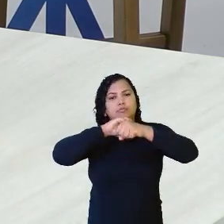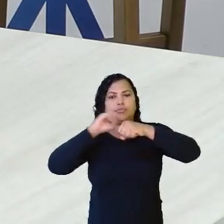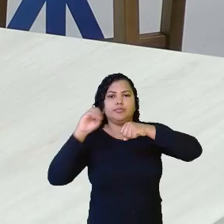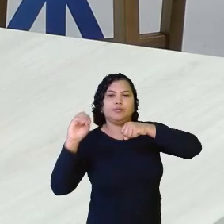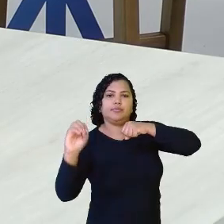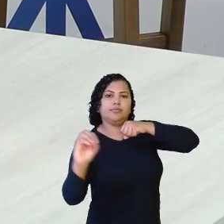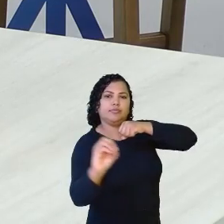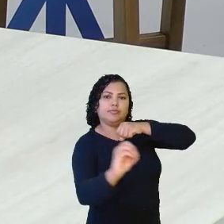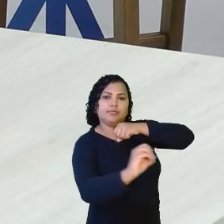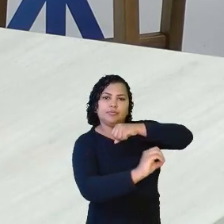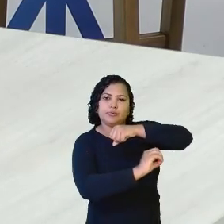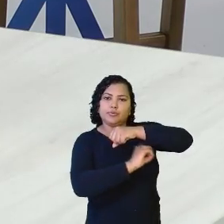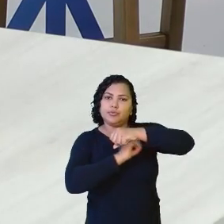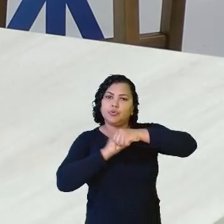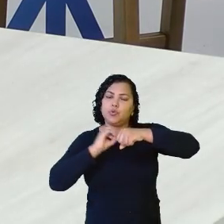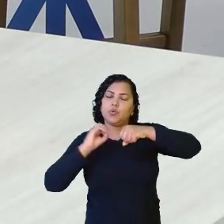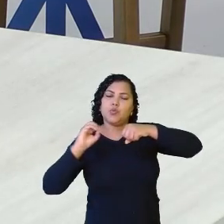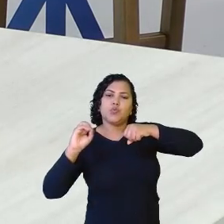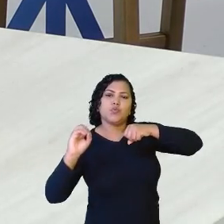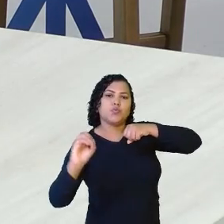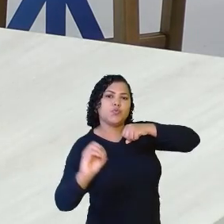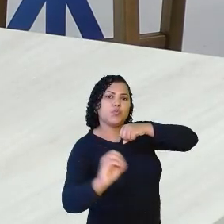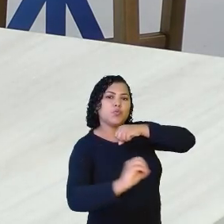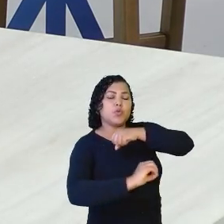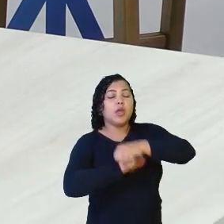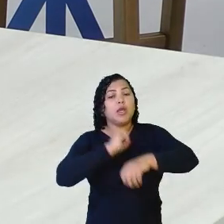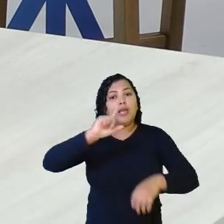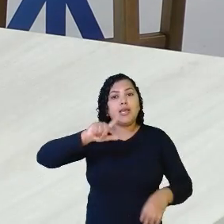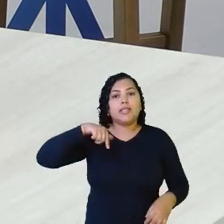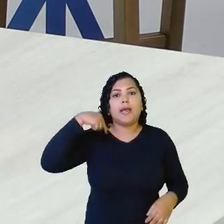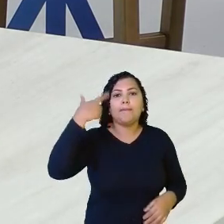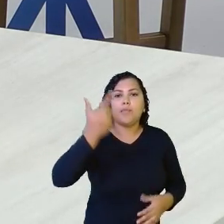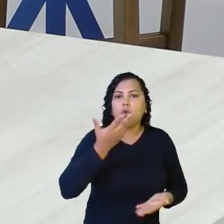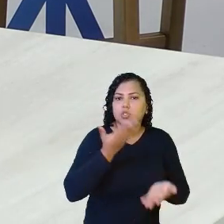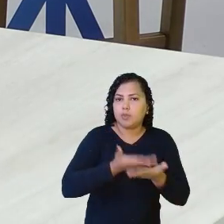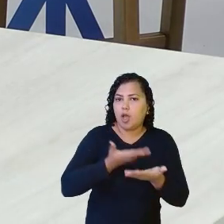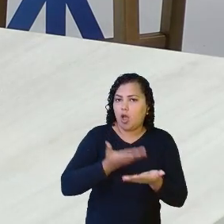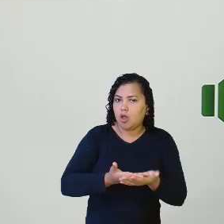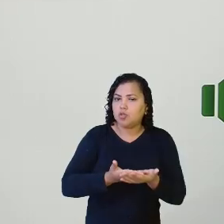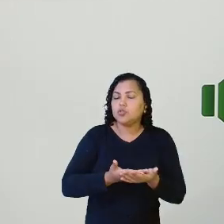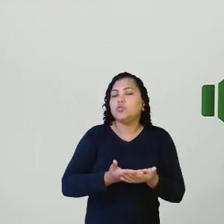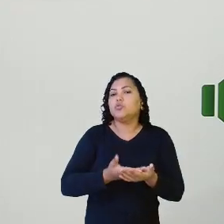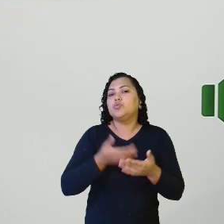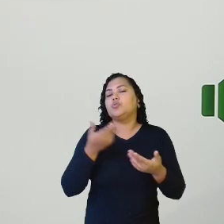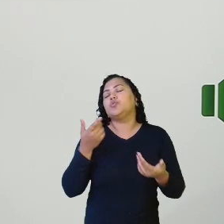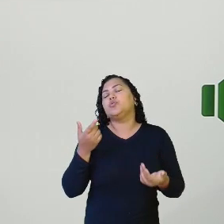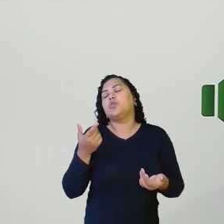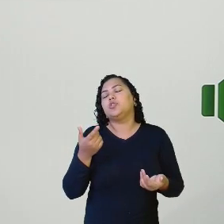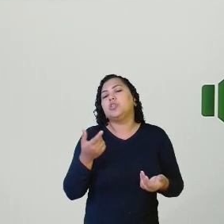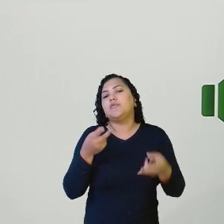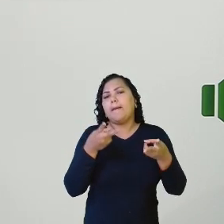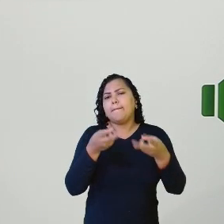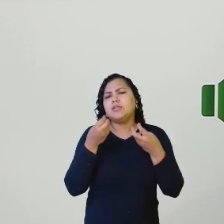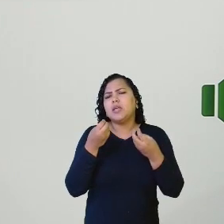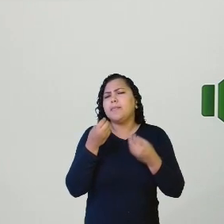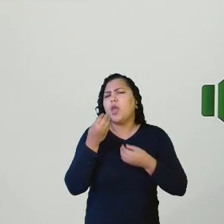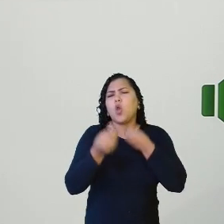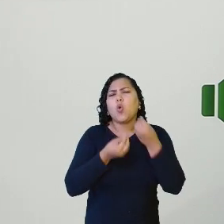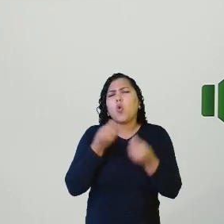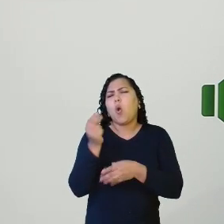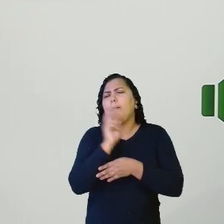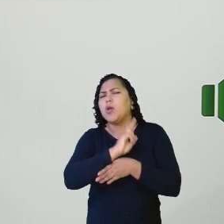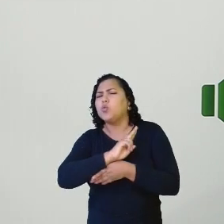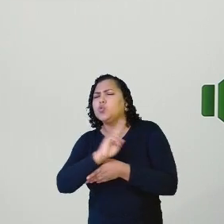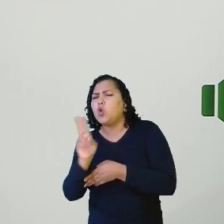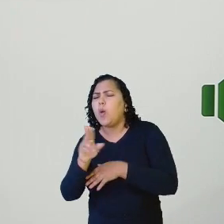a gente vai estudar na próxima aula esses movimentos em particular. Como se chama o movimento que a Terra faz